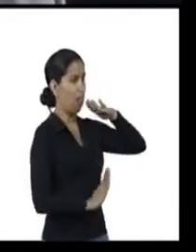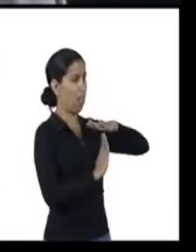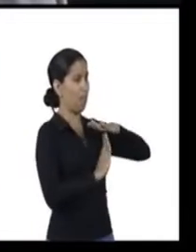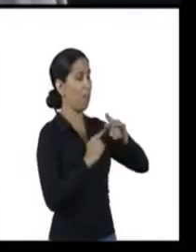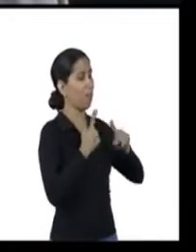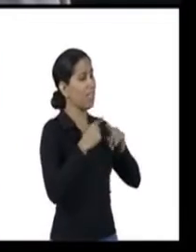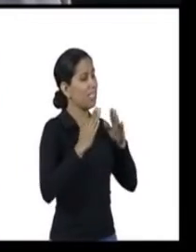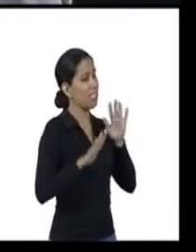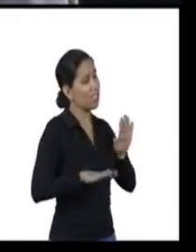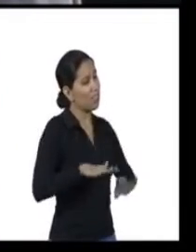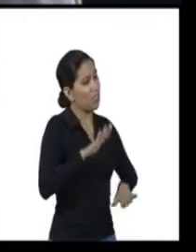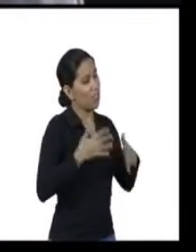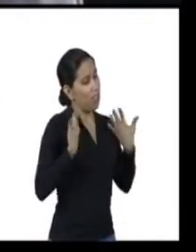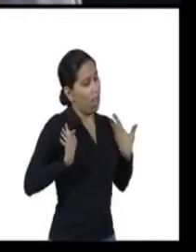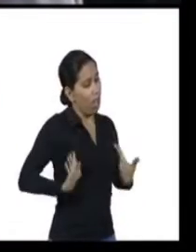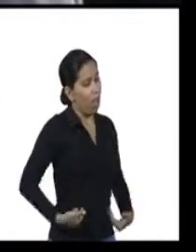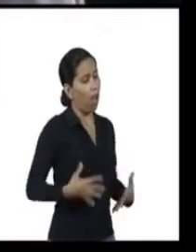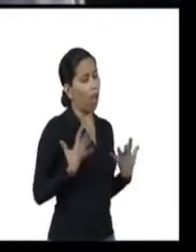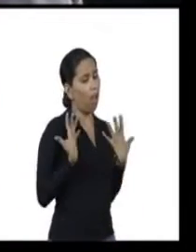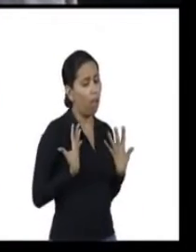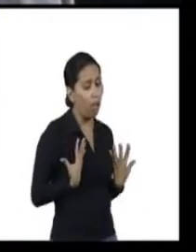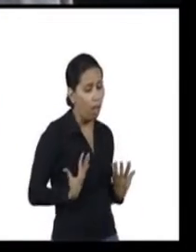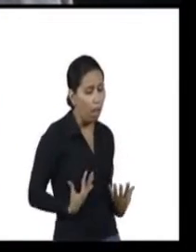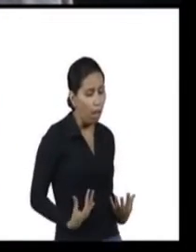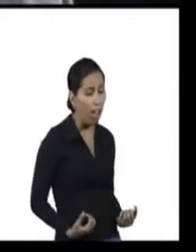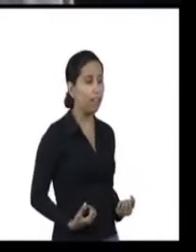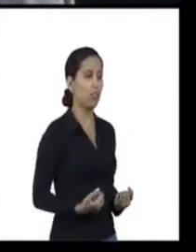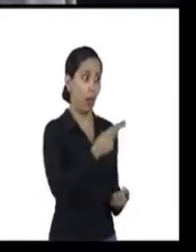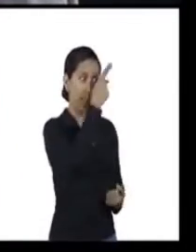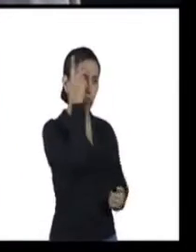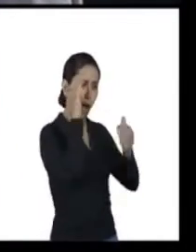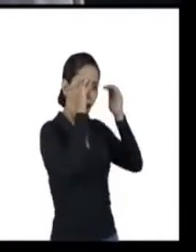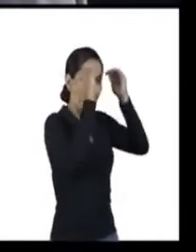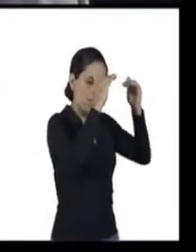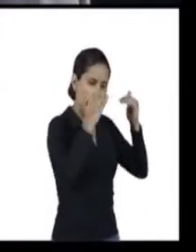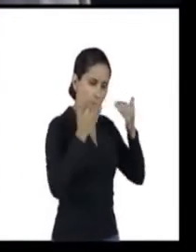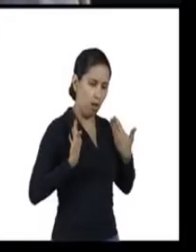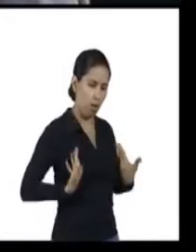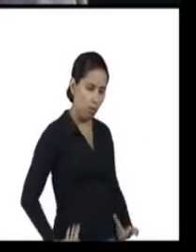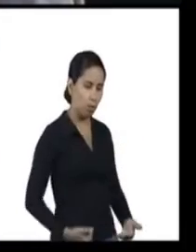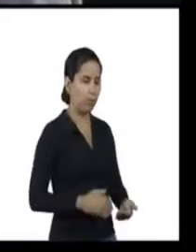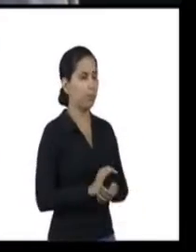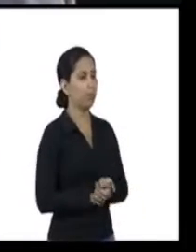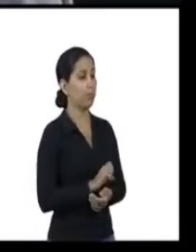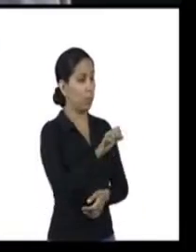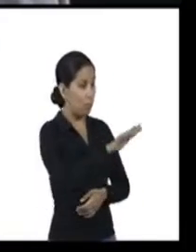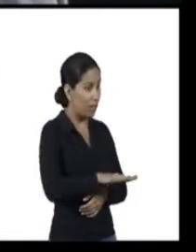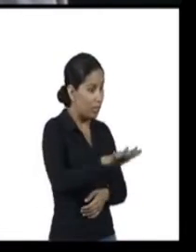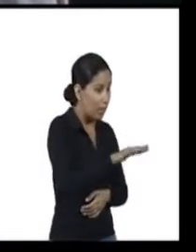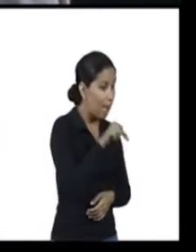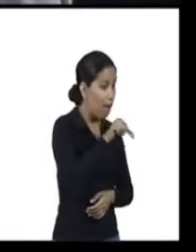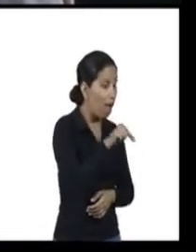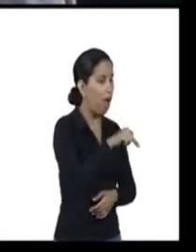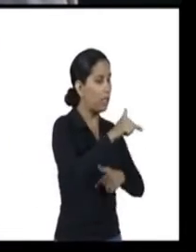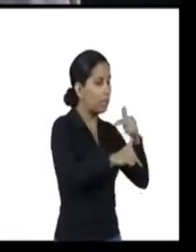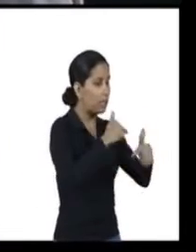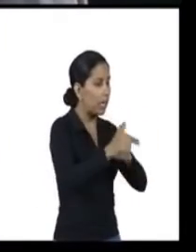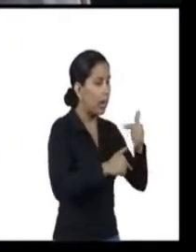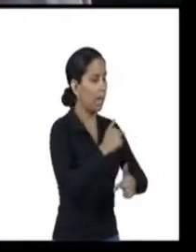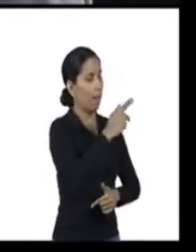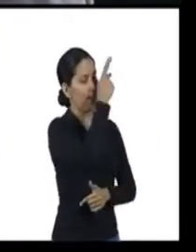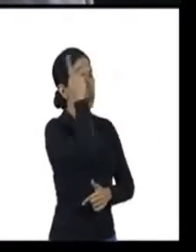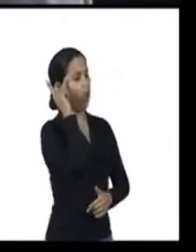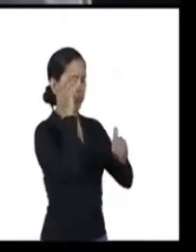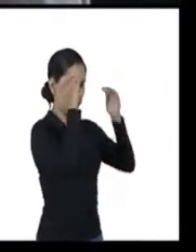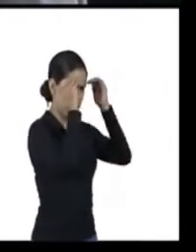corpo fala com a gente o tempo inteiro, ok? Então, dentro de uma atividade, mesmo que ele esteja